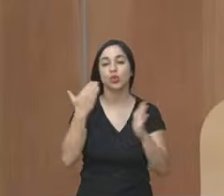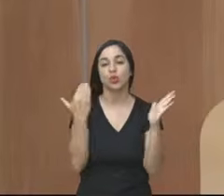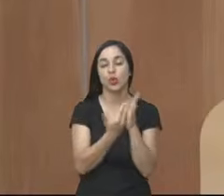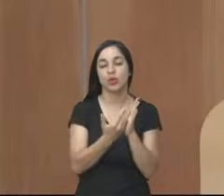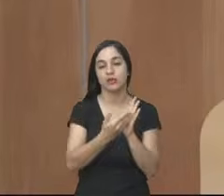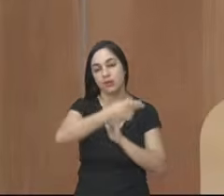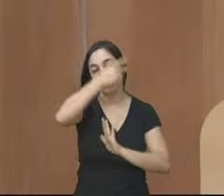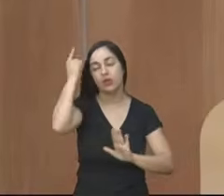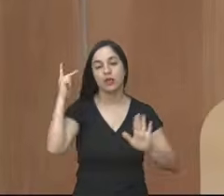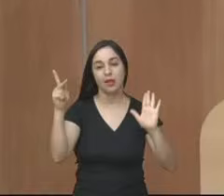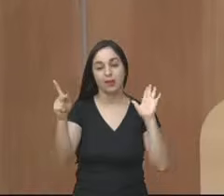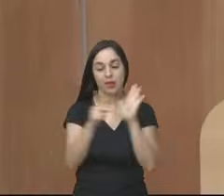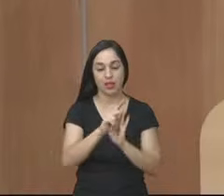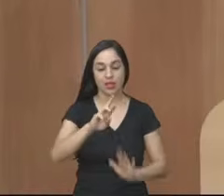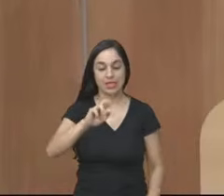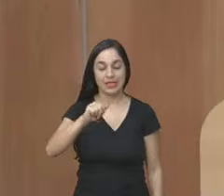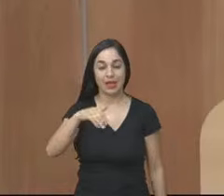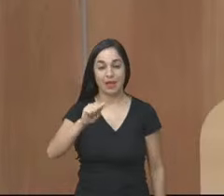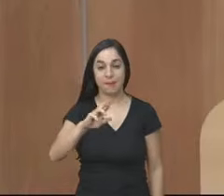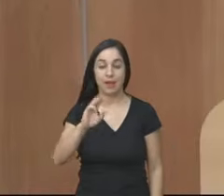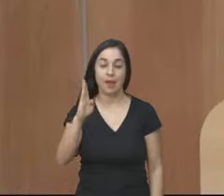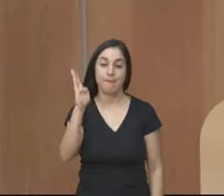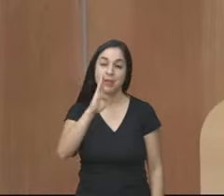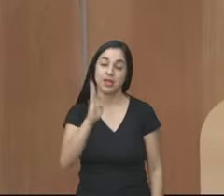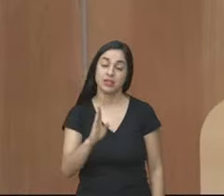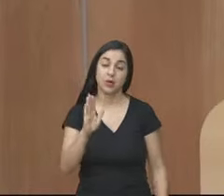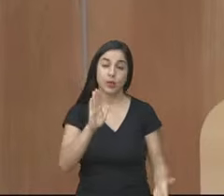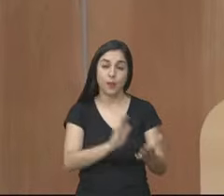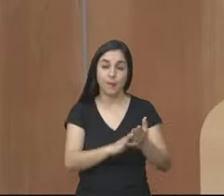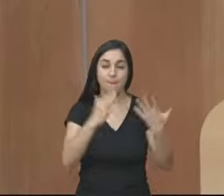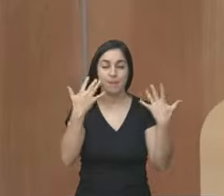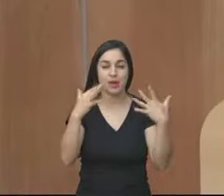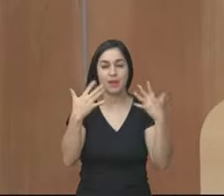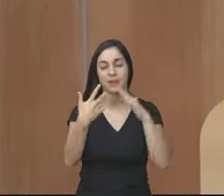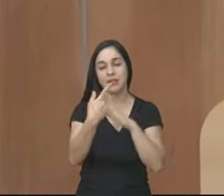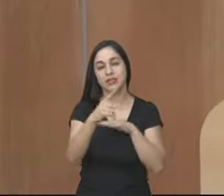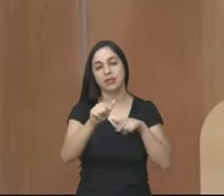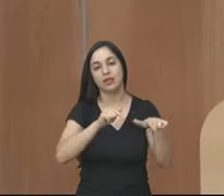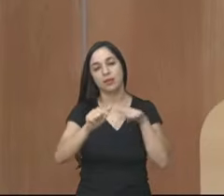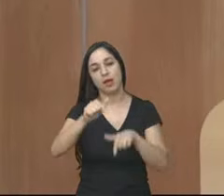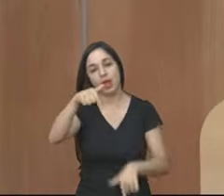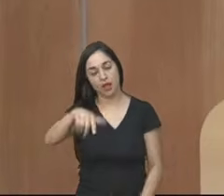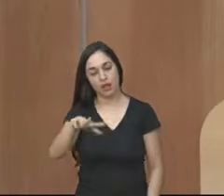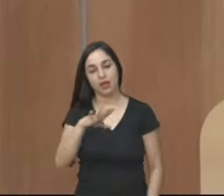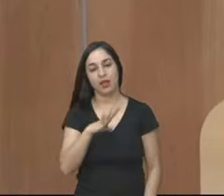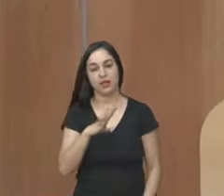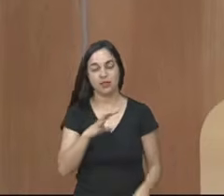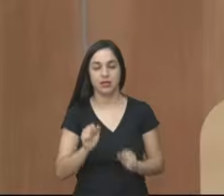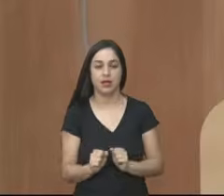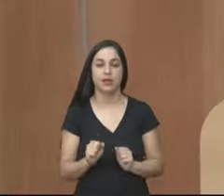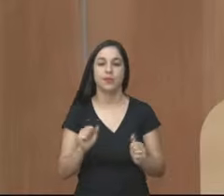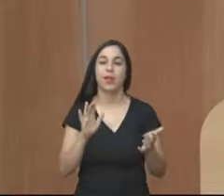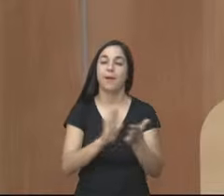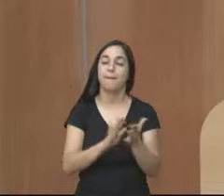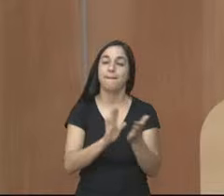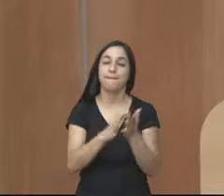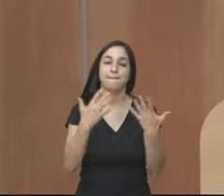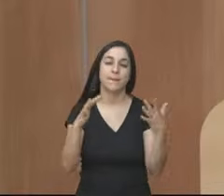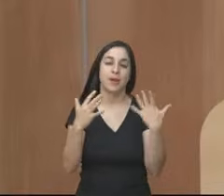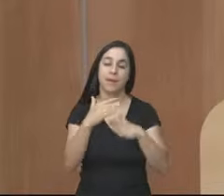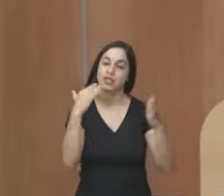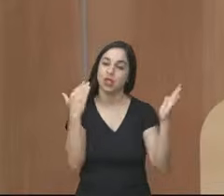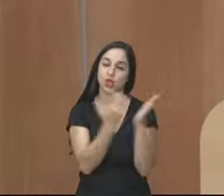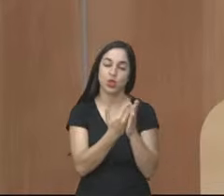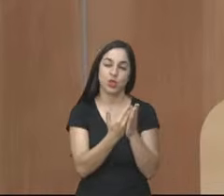Brasil, parabéns pelo trabalho que vocês executam na cidade. Parabéns a todas as